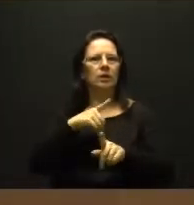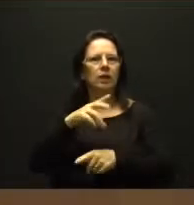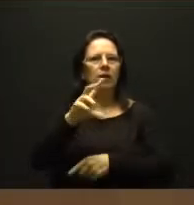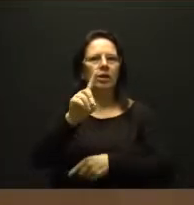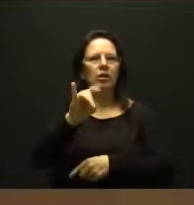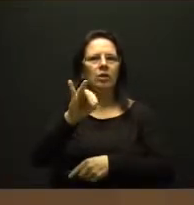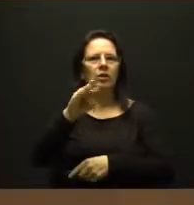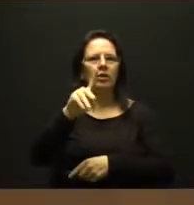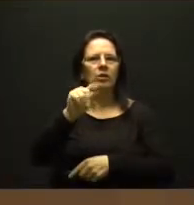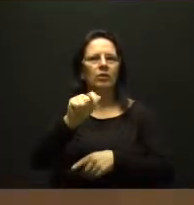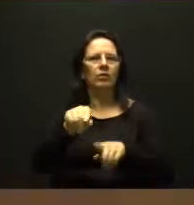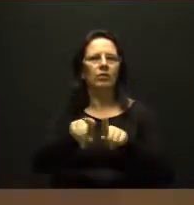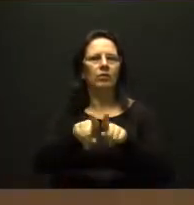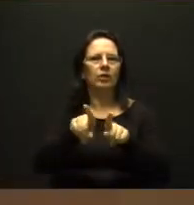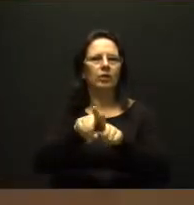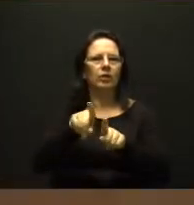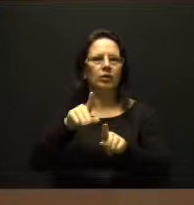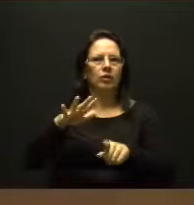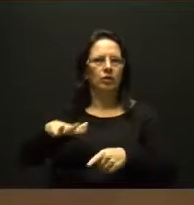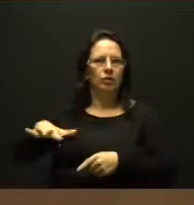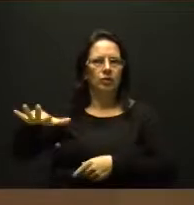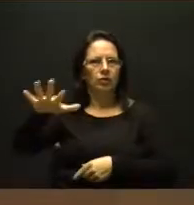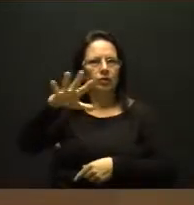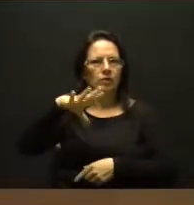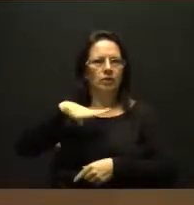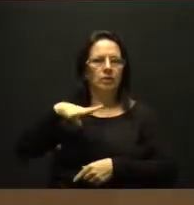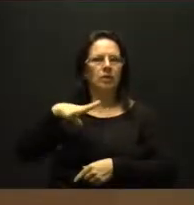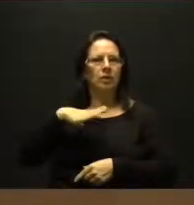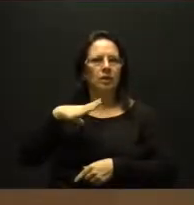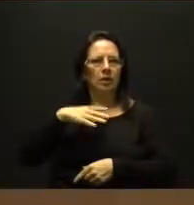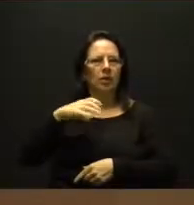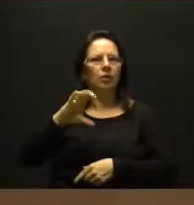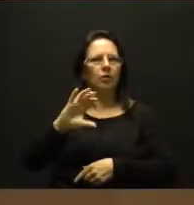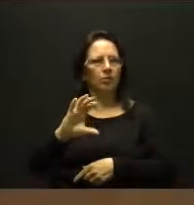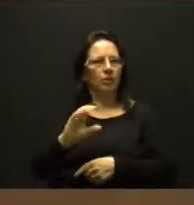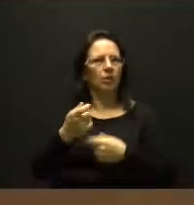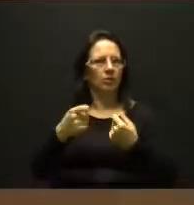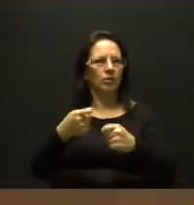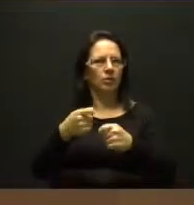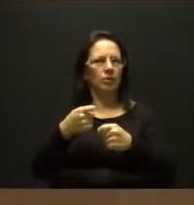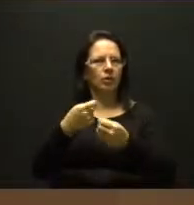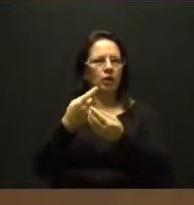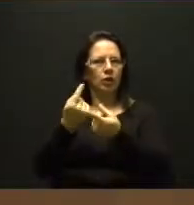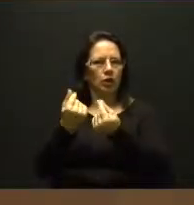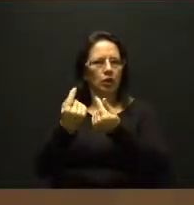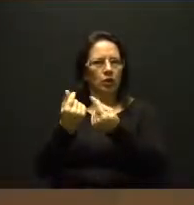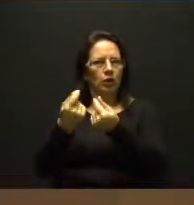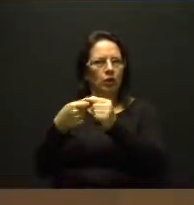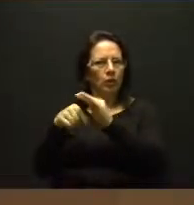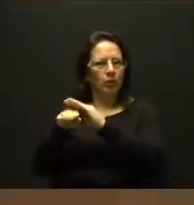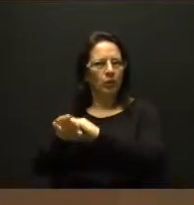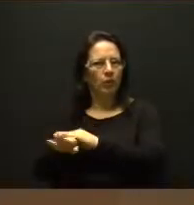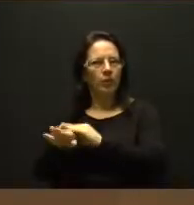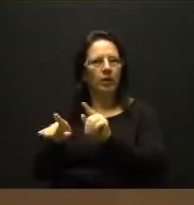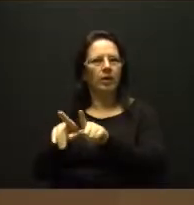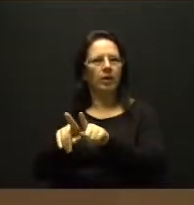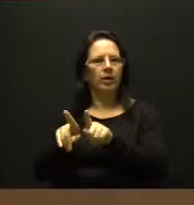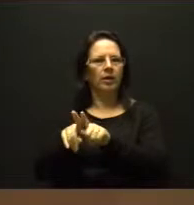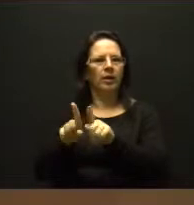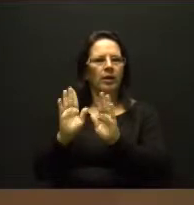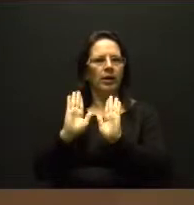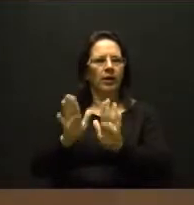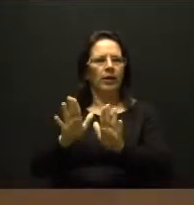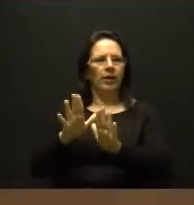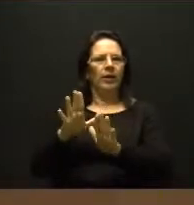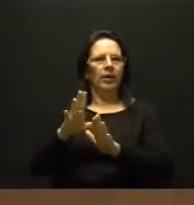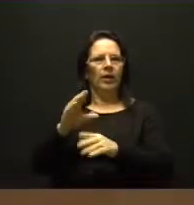alto da municipalidade com o poder público e esse dinheiro vai ser empenhado e vai chegar em boa hora já que estamos